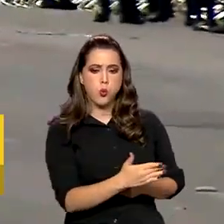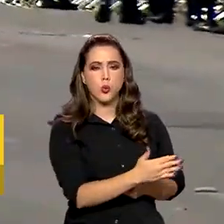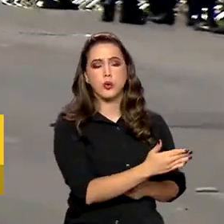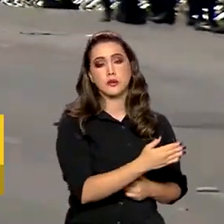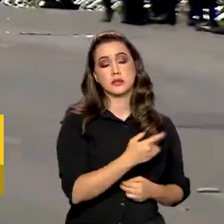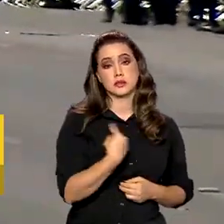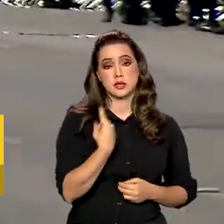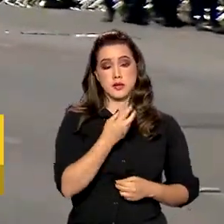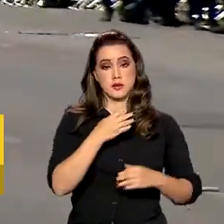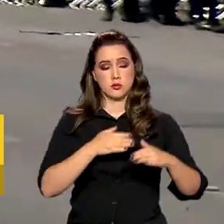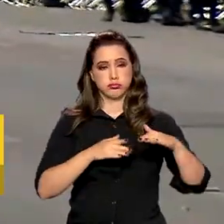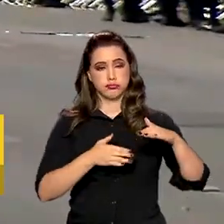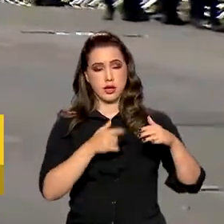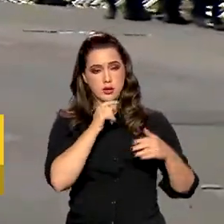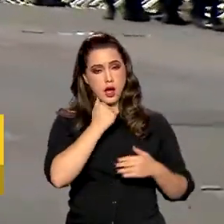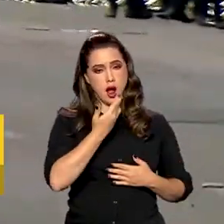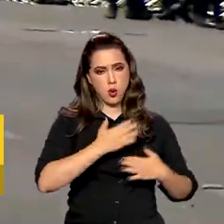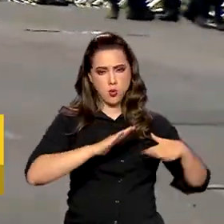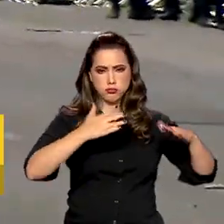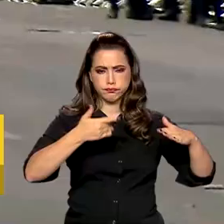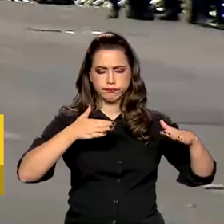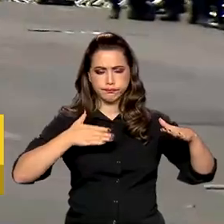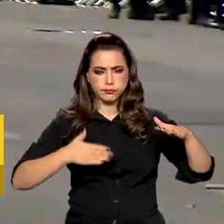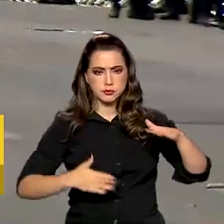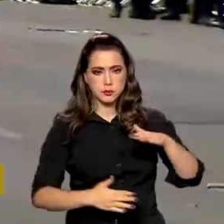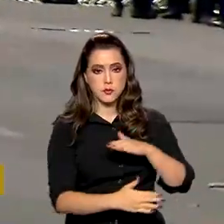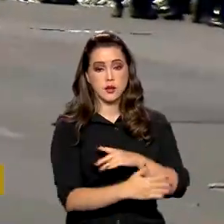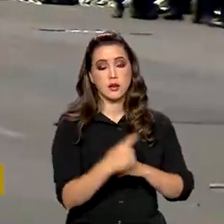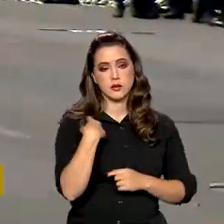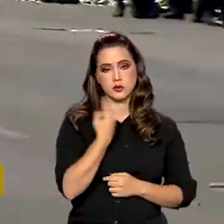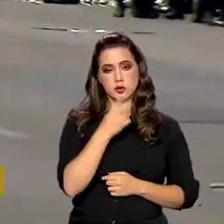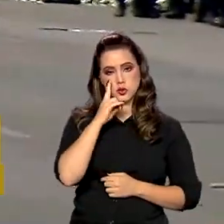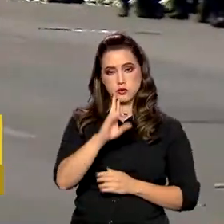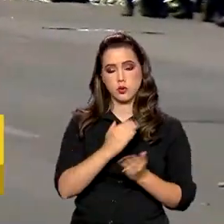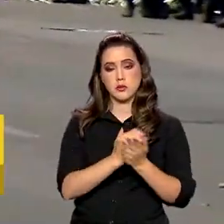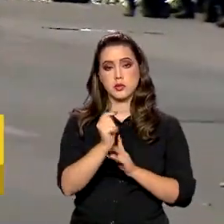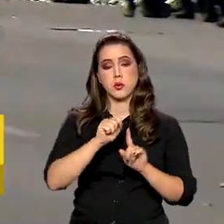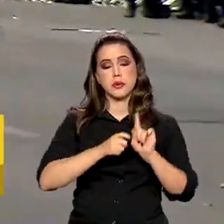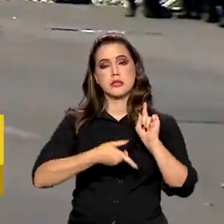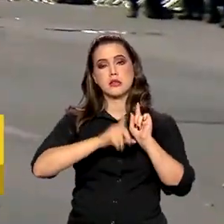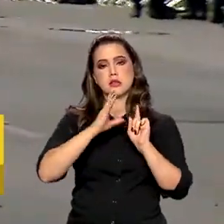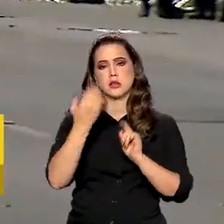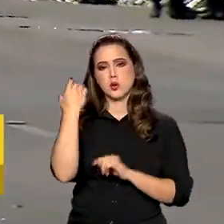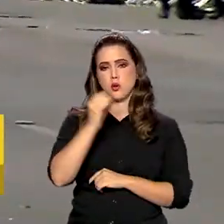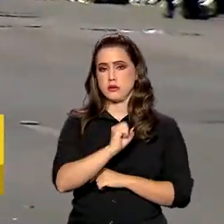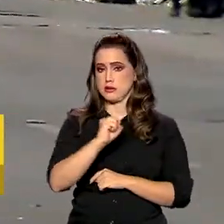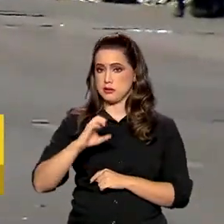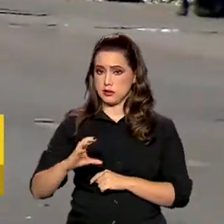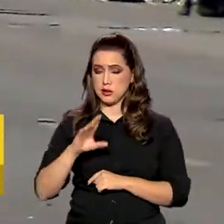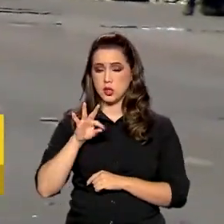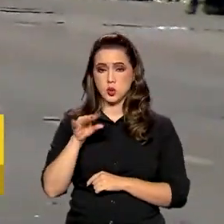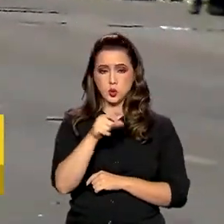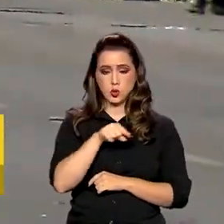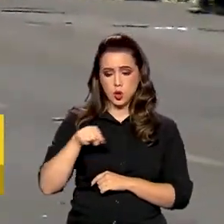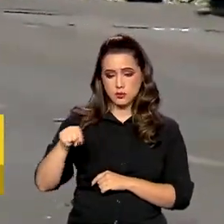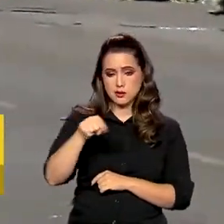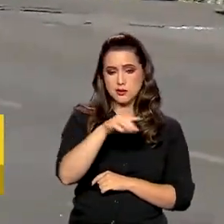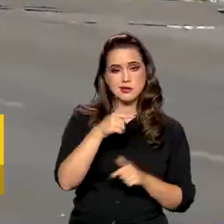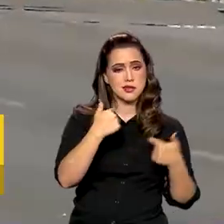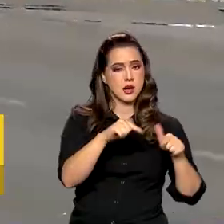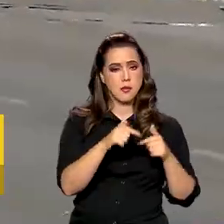importante destacar. Já se iniciaram no mês passado lá em Santa Catarina, então todos esses